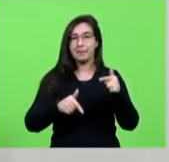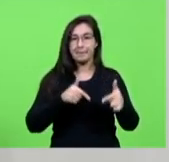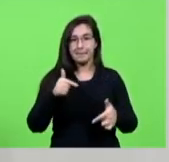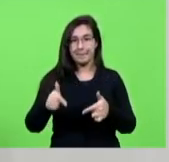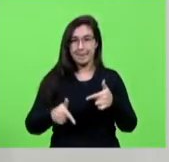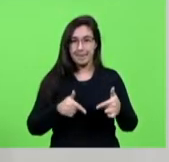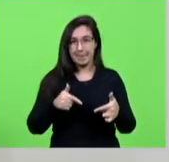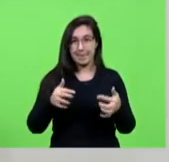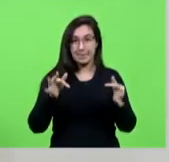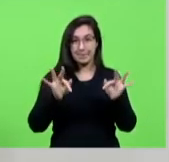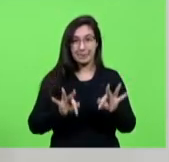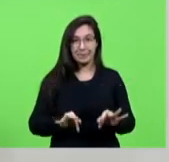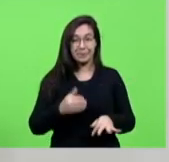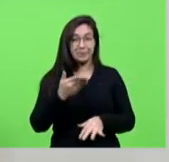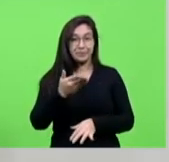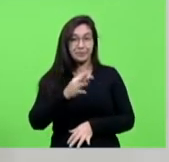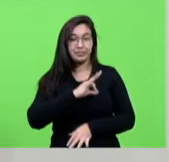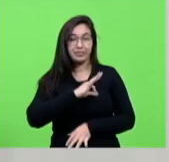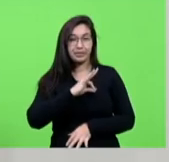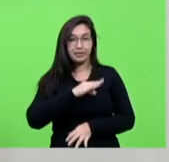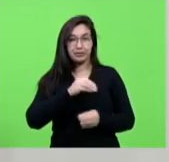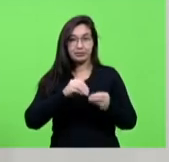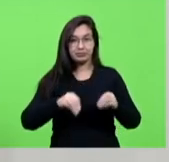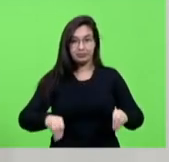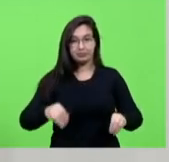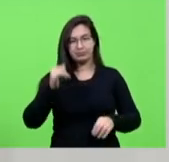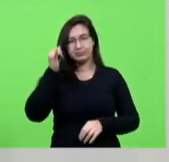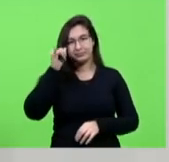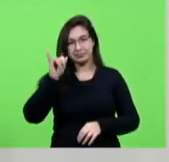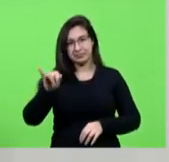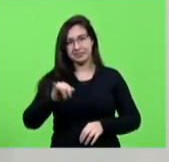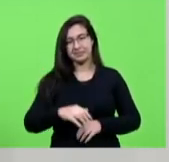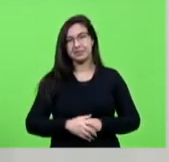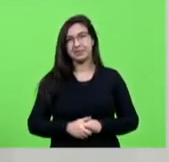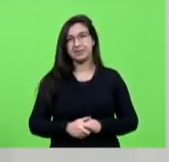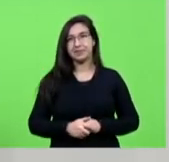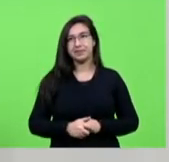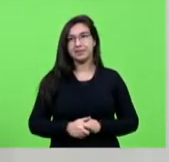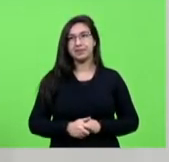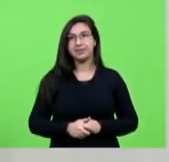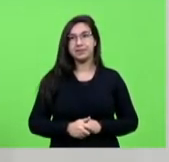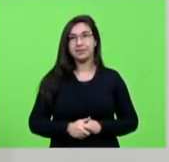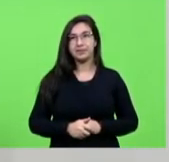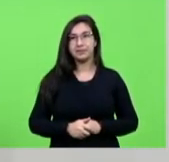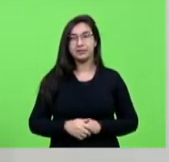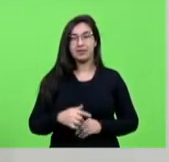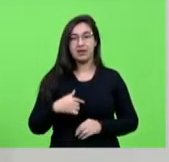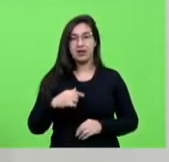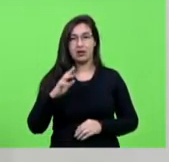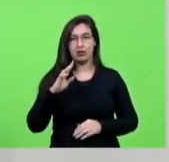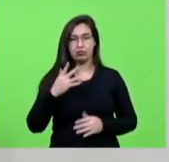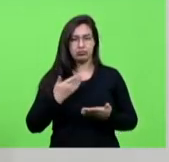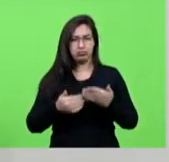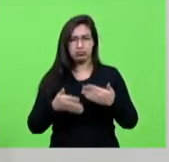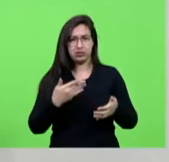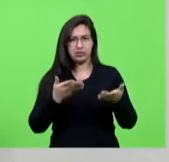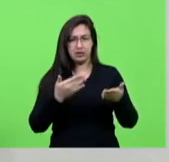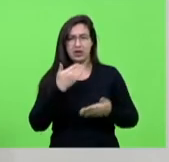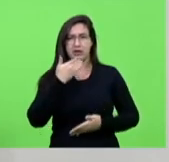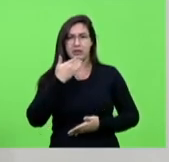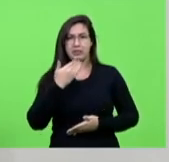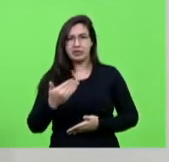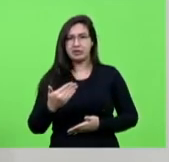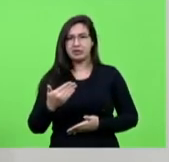polícia lá, não seja prejudicada com isso. Não seja prejudicada com isso. Não me interessa se o sujeito está na janela